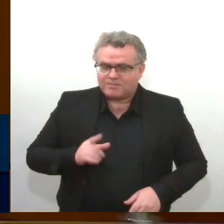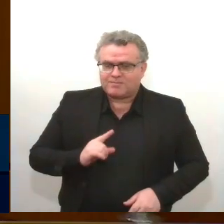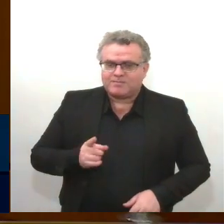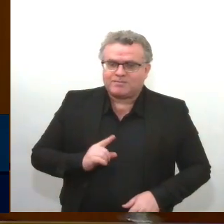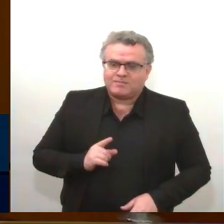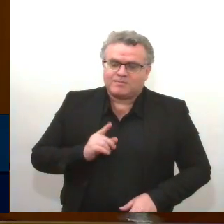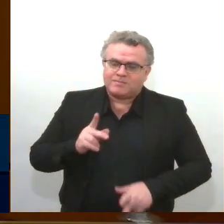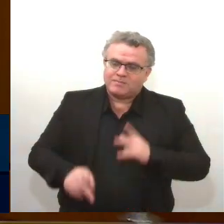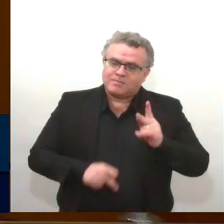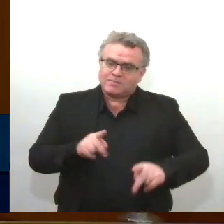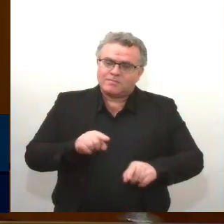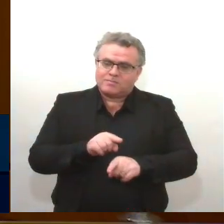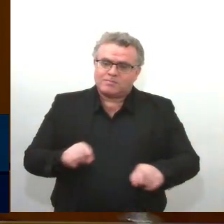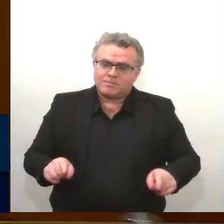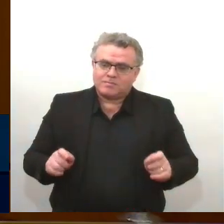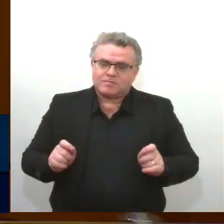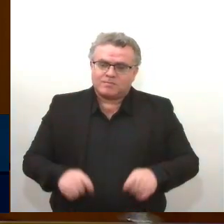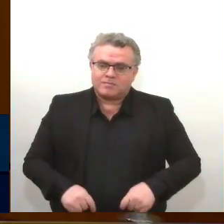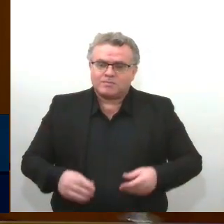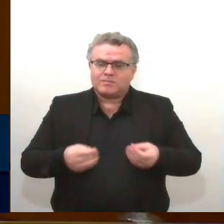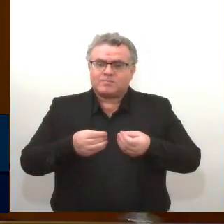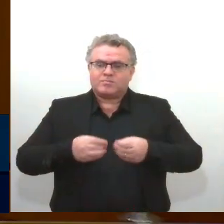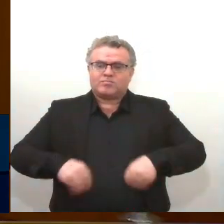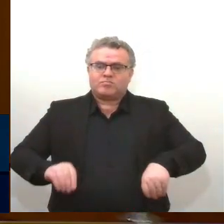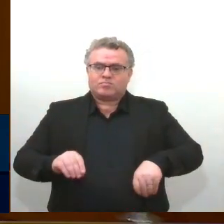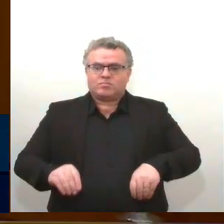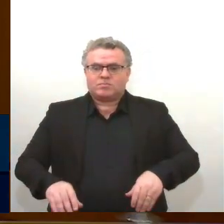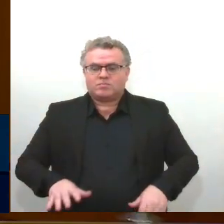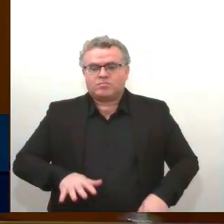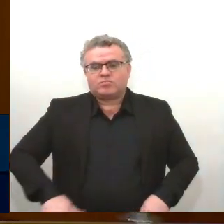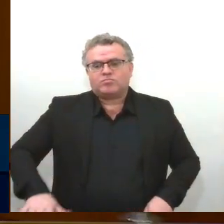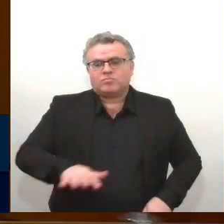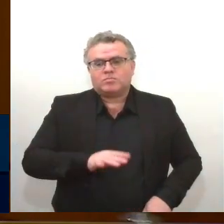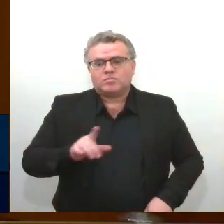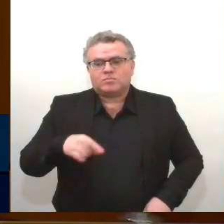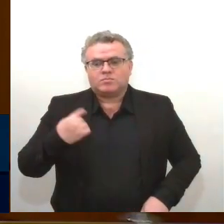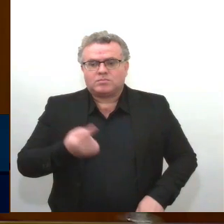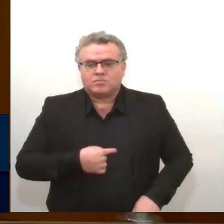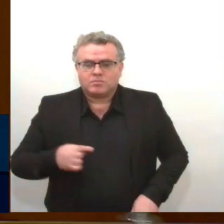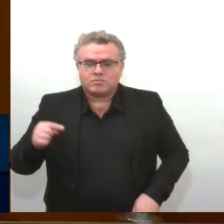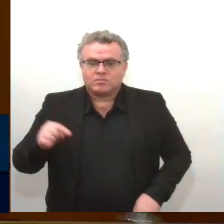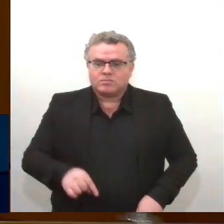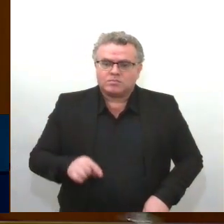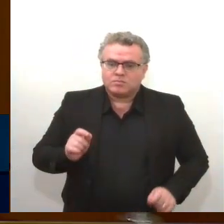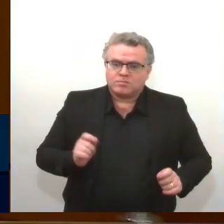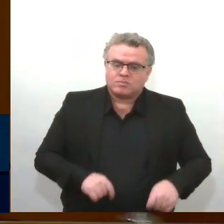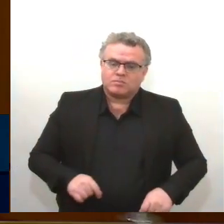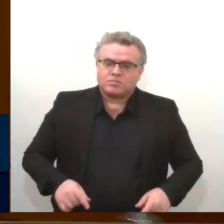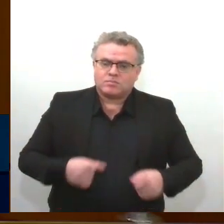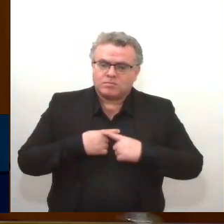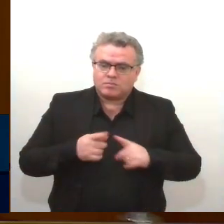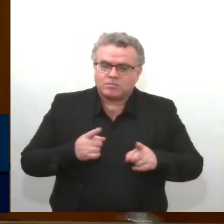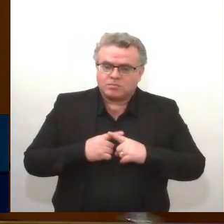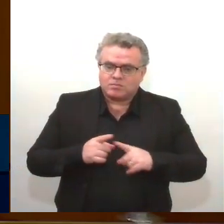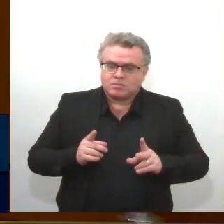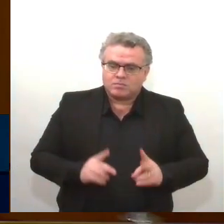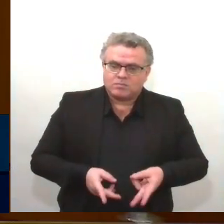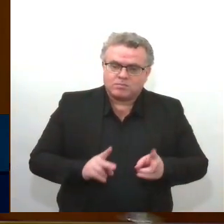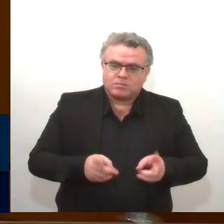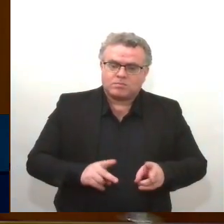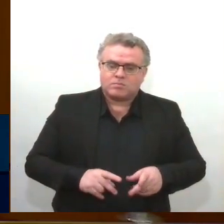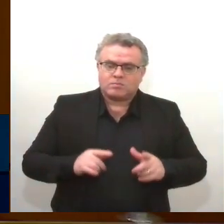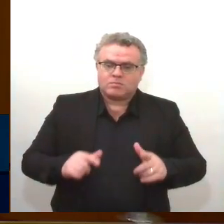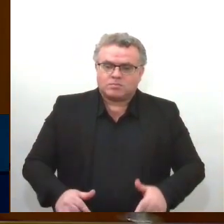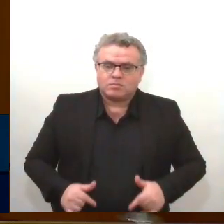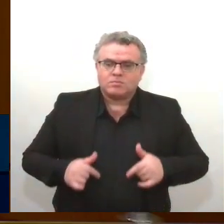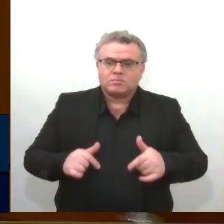prejudicar alguns setores e a gente também tem que est aqui fazendo essa alerta combatendo né da forma que a gente sempre combateu